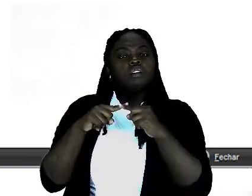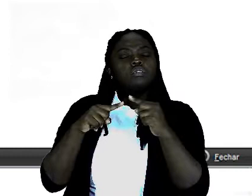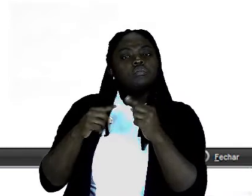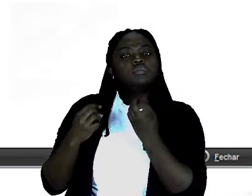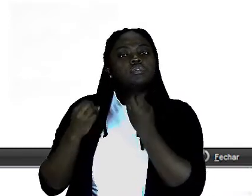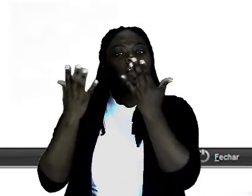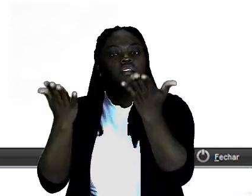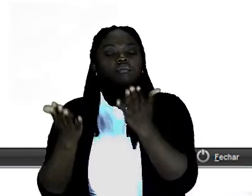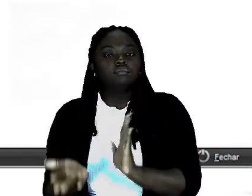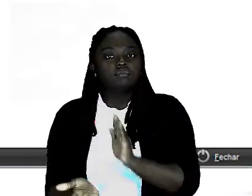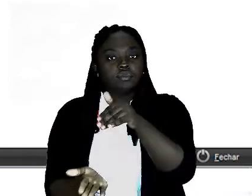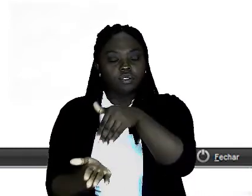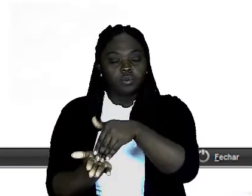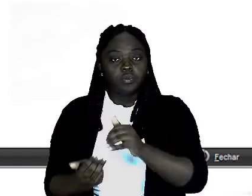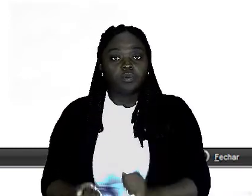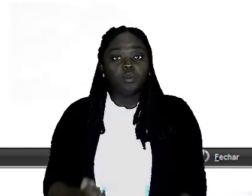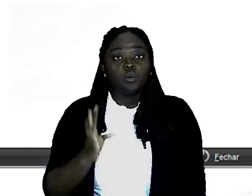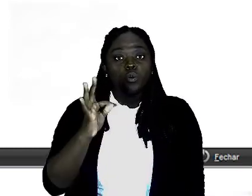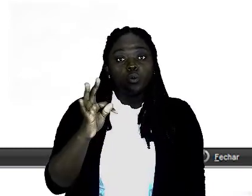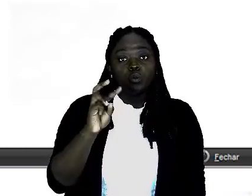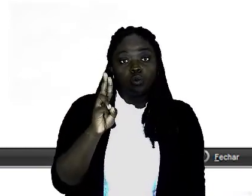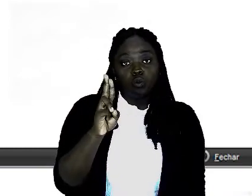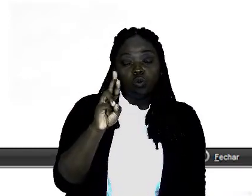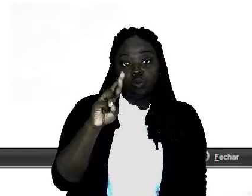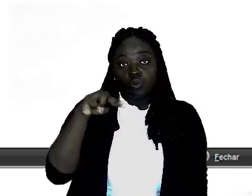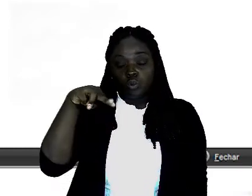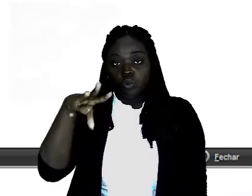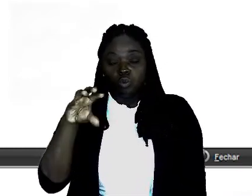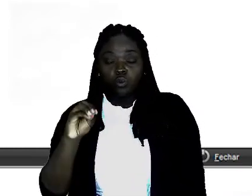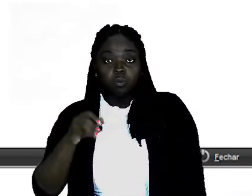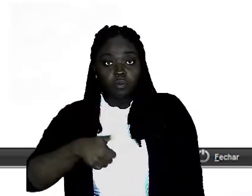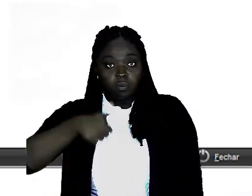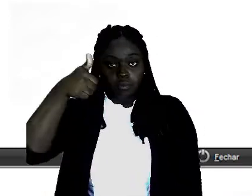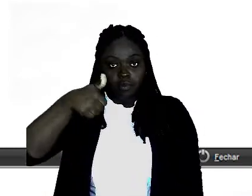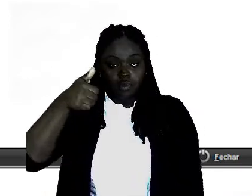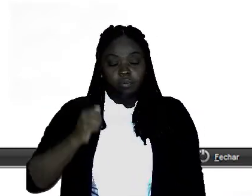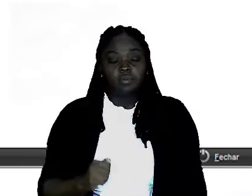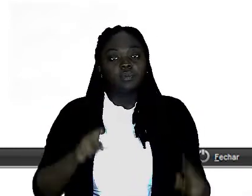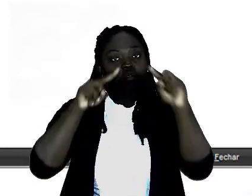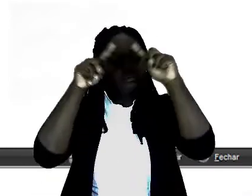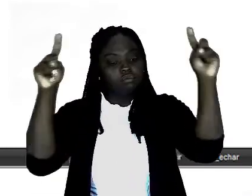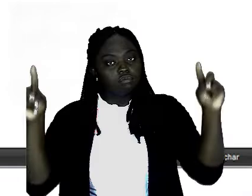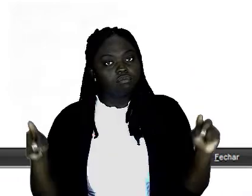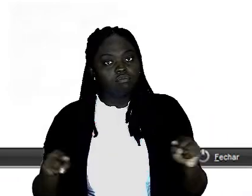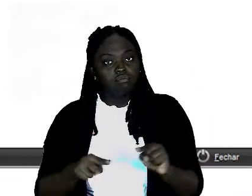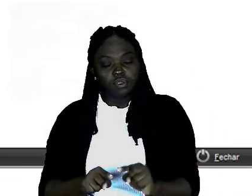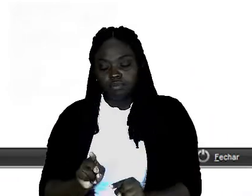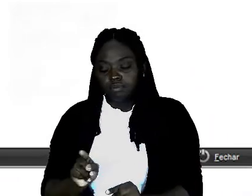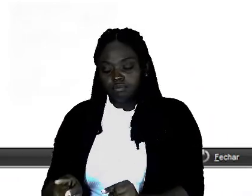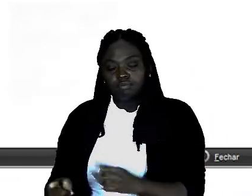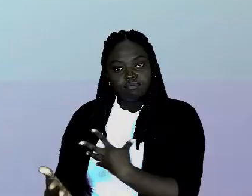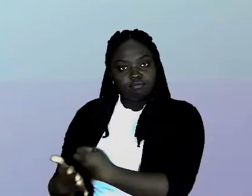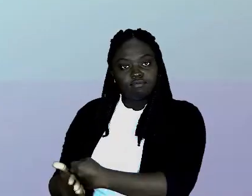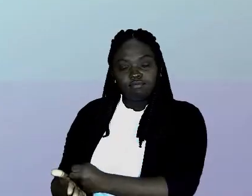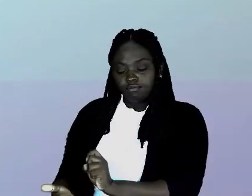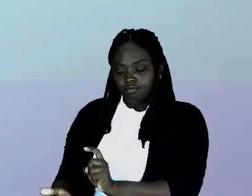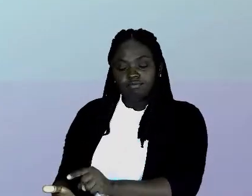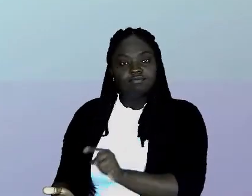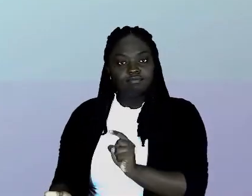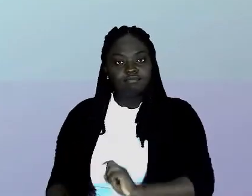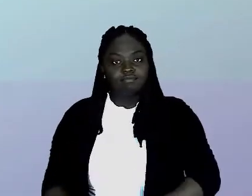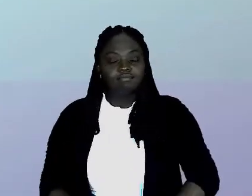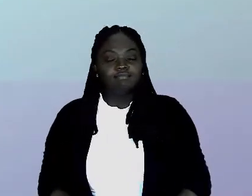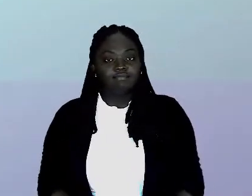turno, primeiro turno, e clique em Gravar no lado direito inferior da tela.